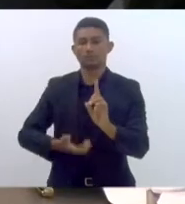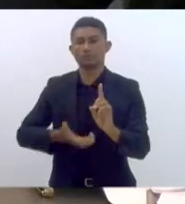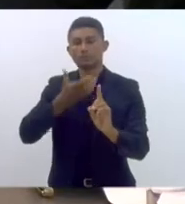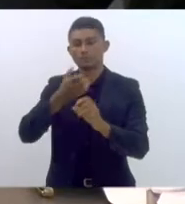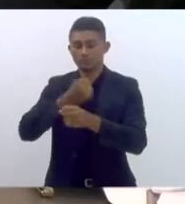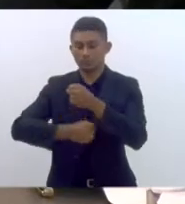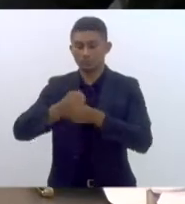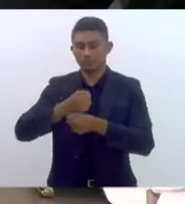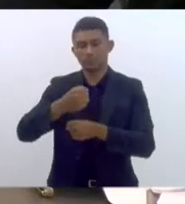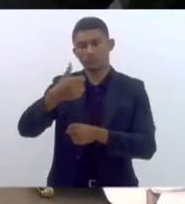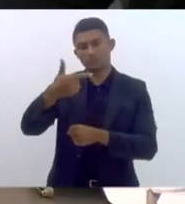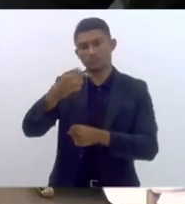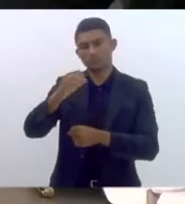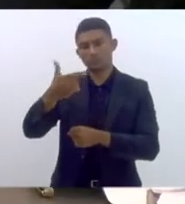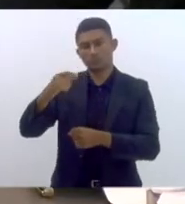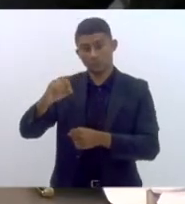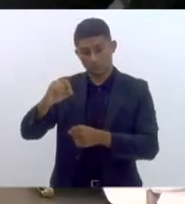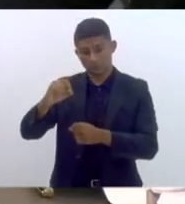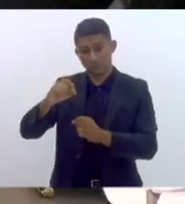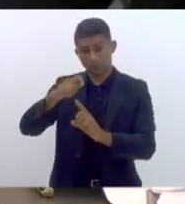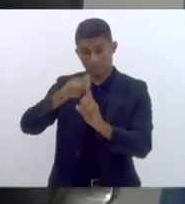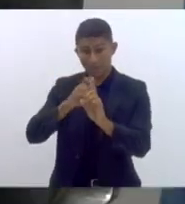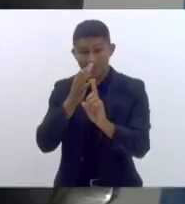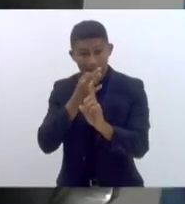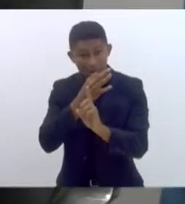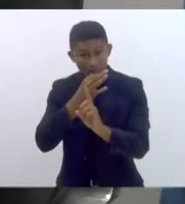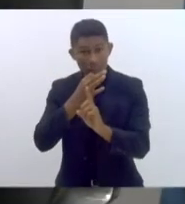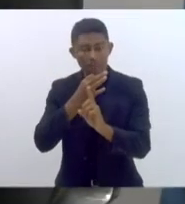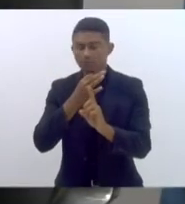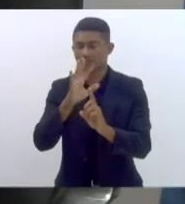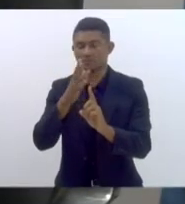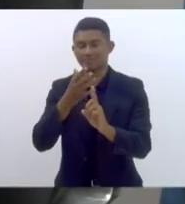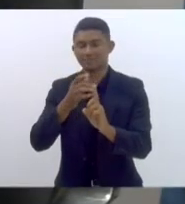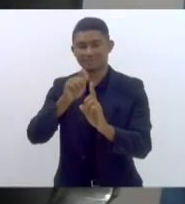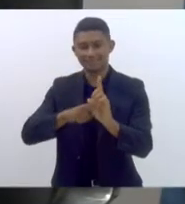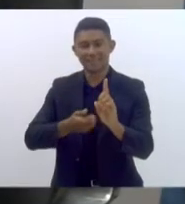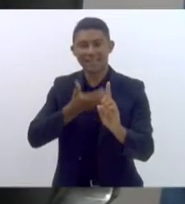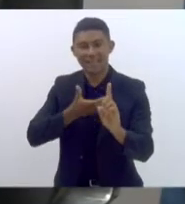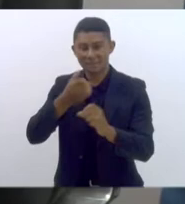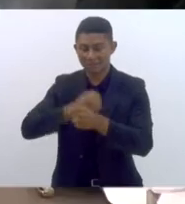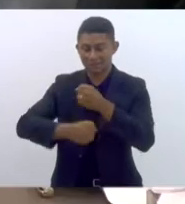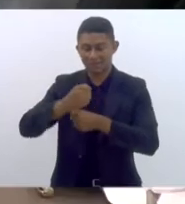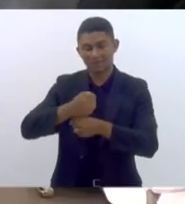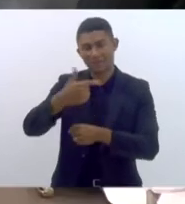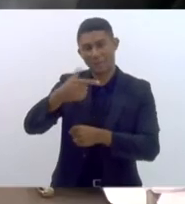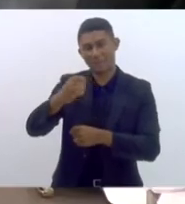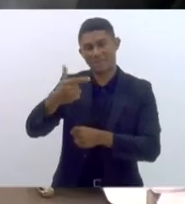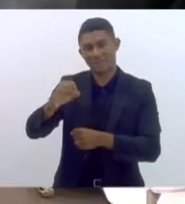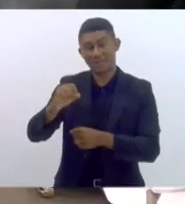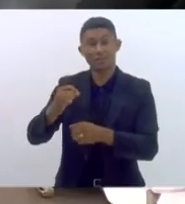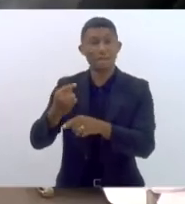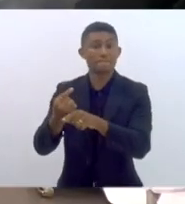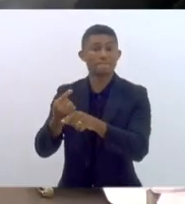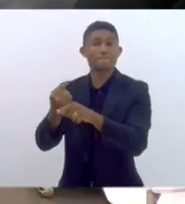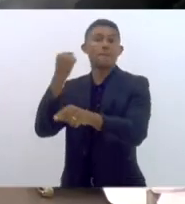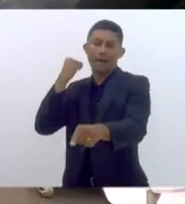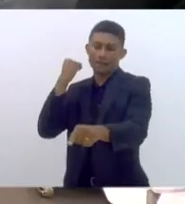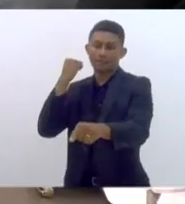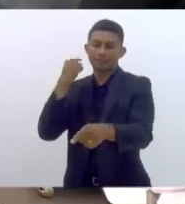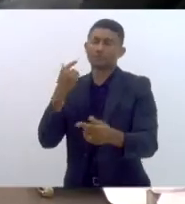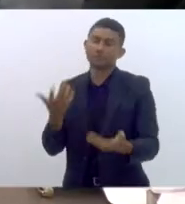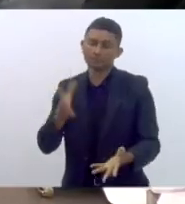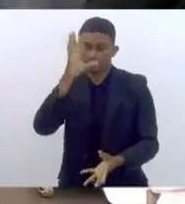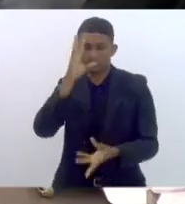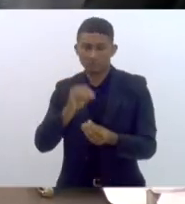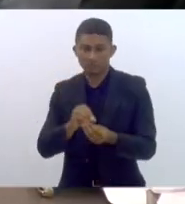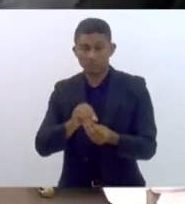para baixo. De dezembro de 20 para baixo. É, então, assim, no fundo, é o 5,5